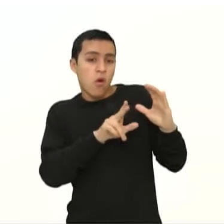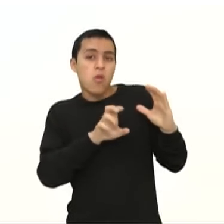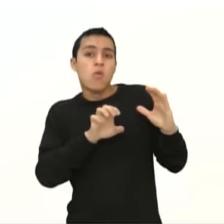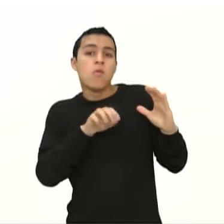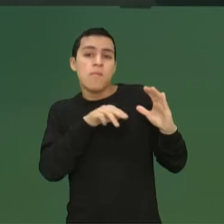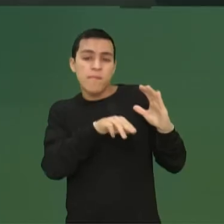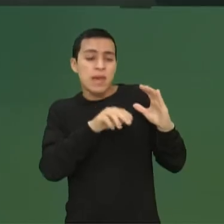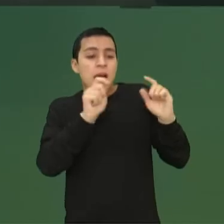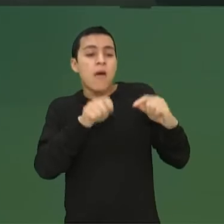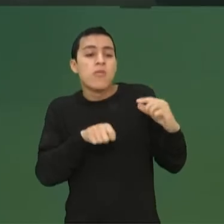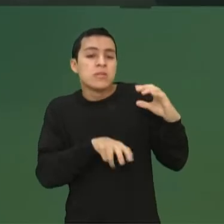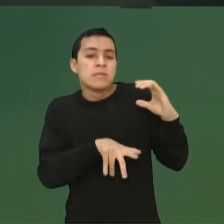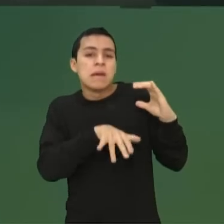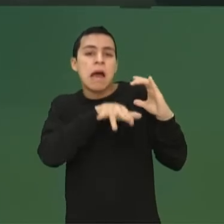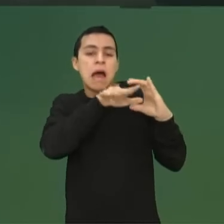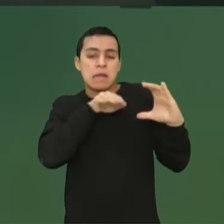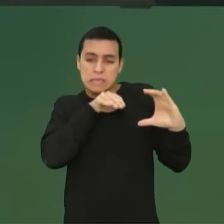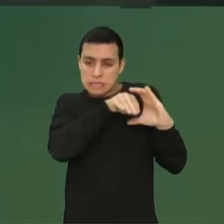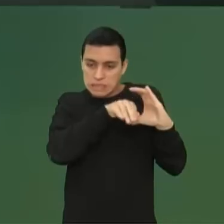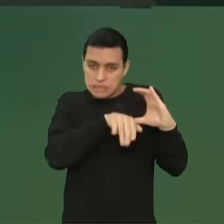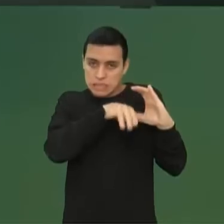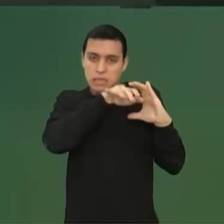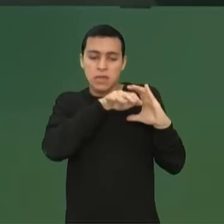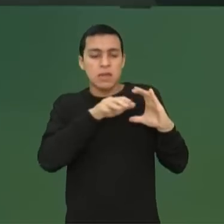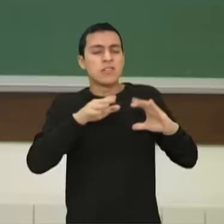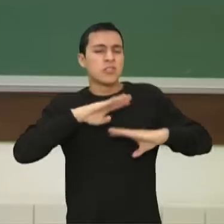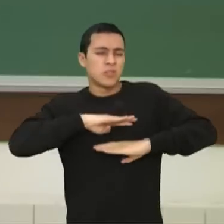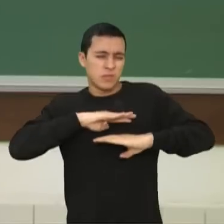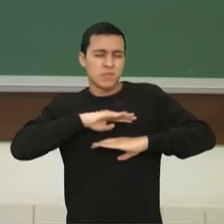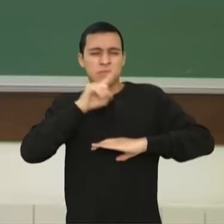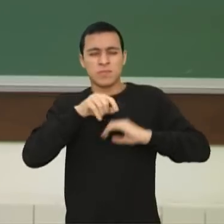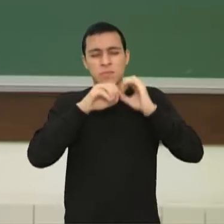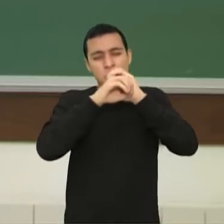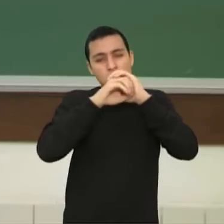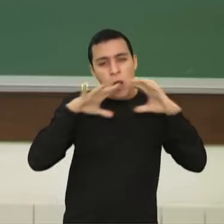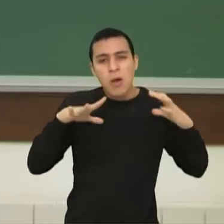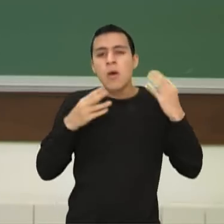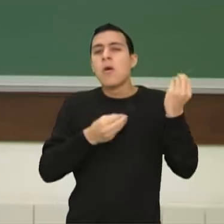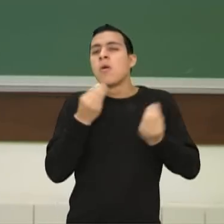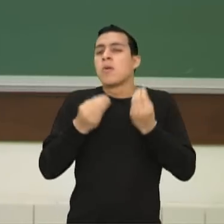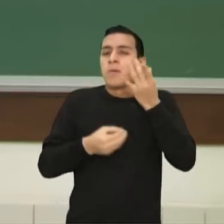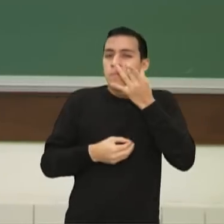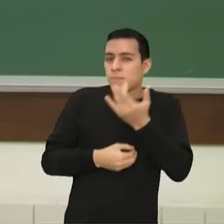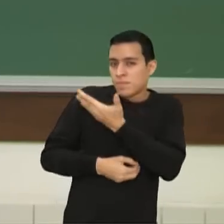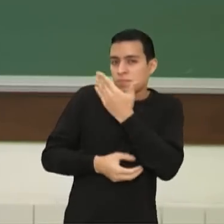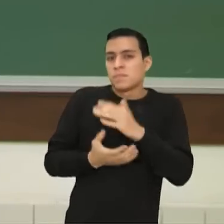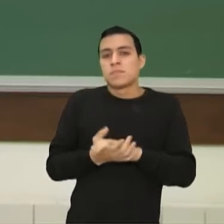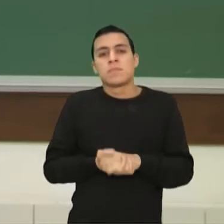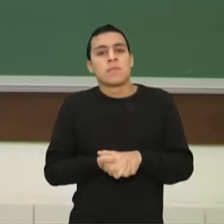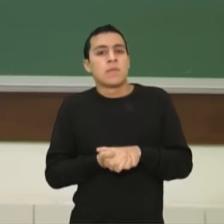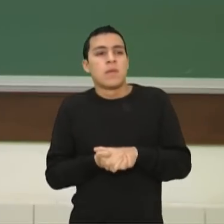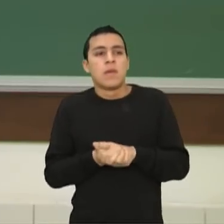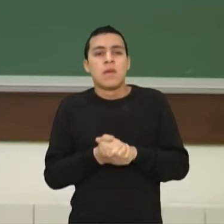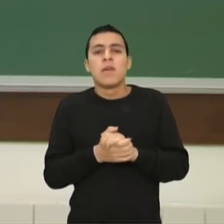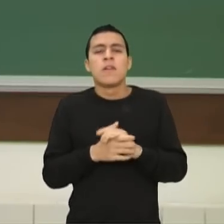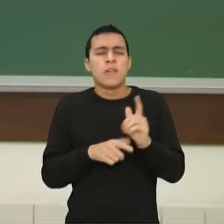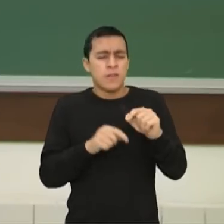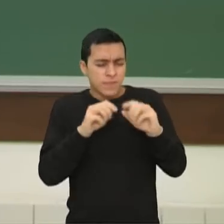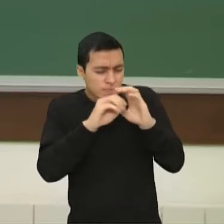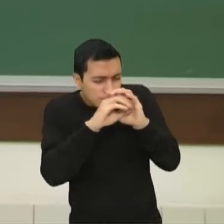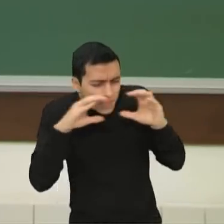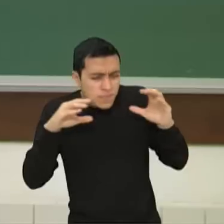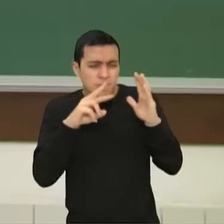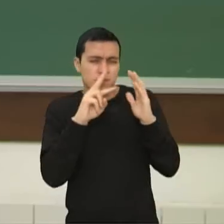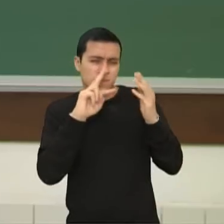para armazená-lo. Então a situação é a da bexiga. Vamos fazer na prática? Então eu trouxe aqui para vocês uma bexiga de